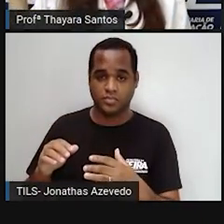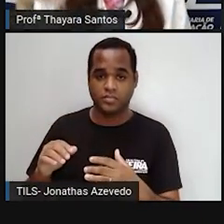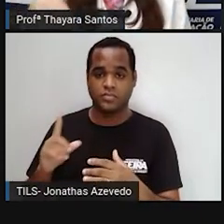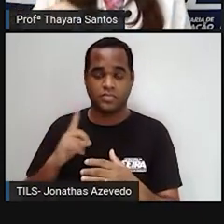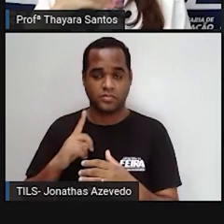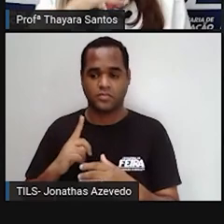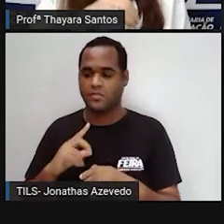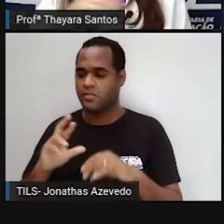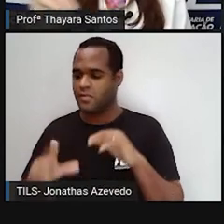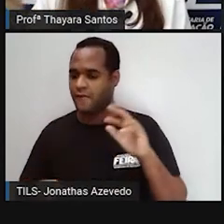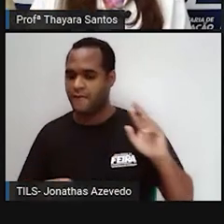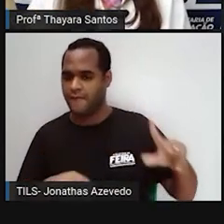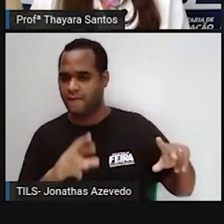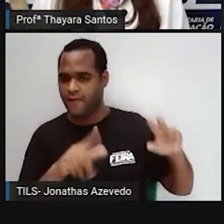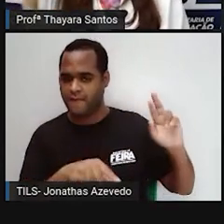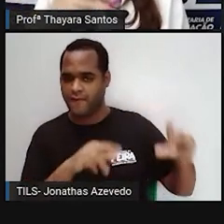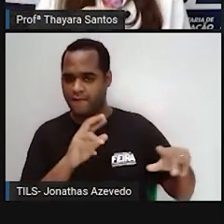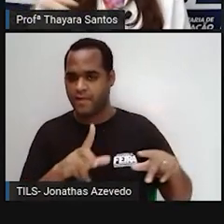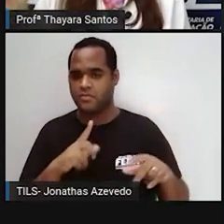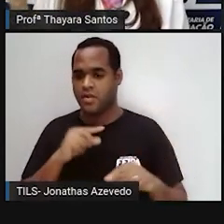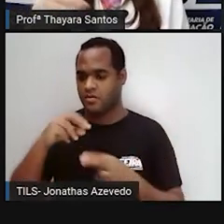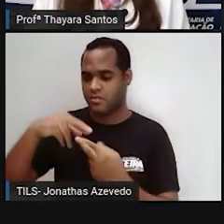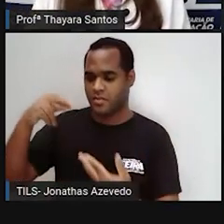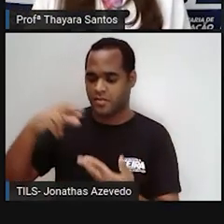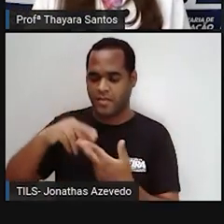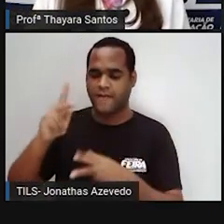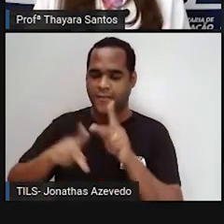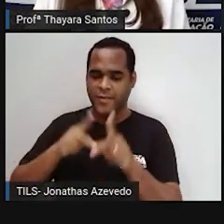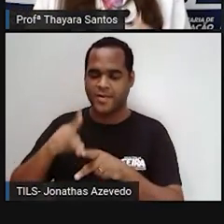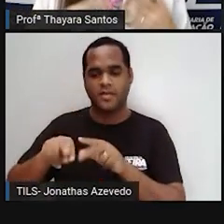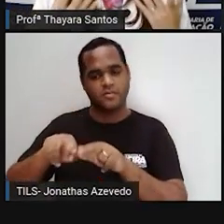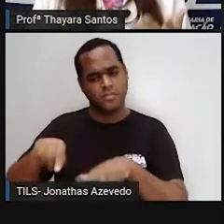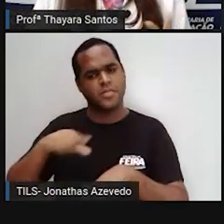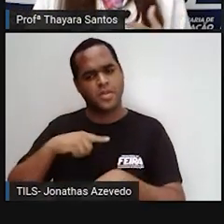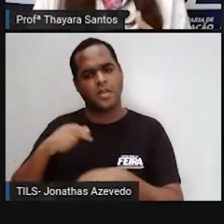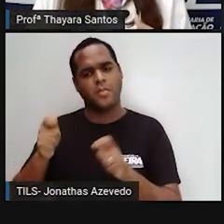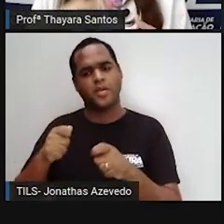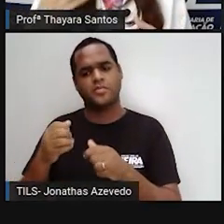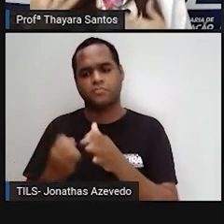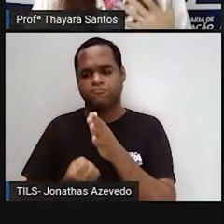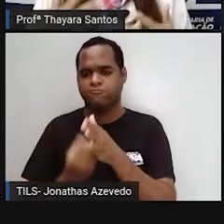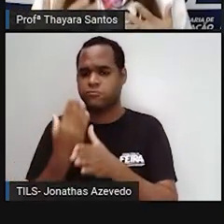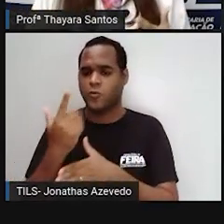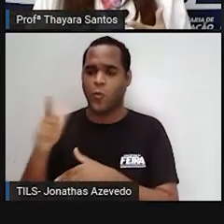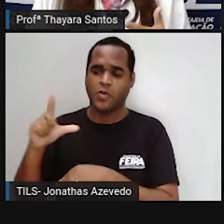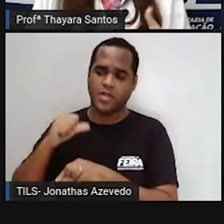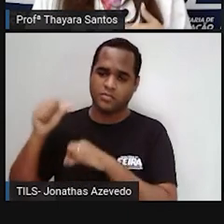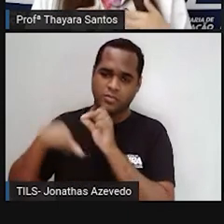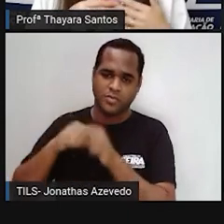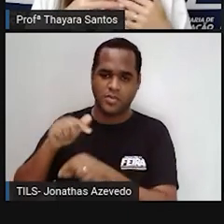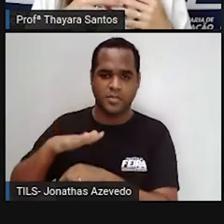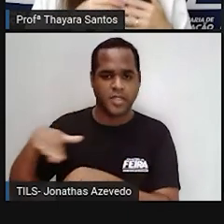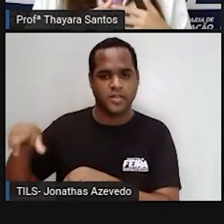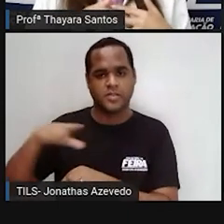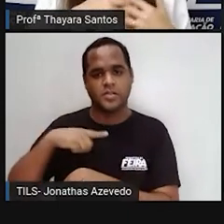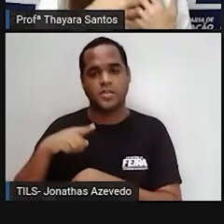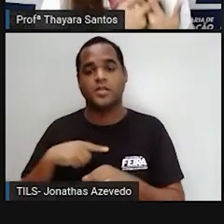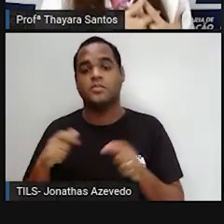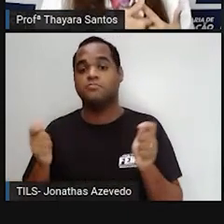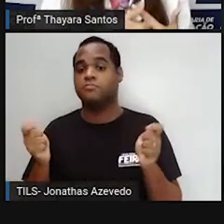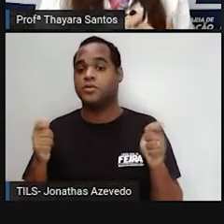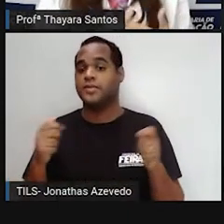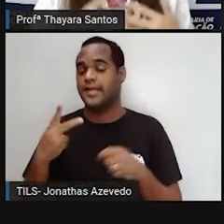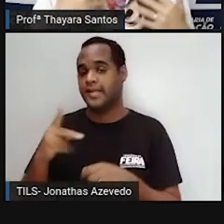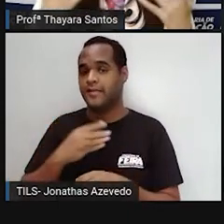vários tipos de características genéticas ali naquela população de plantas. Se surgir alguma alteração ambiental, pode ser que